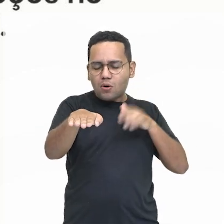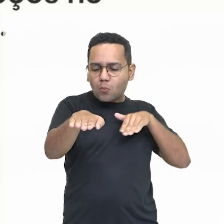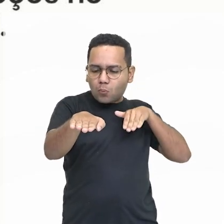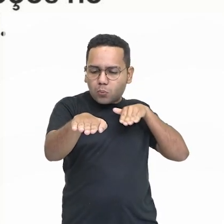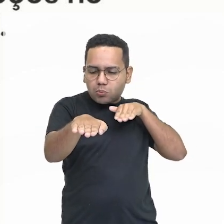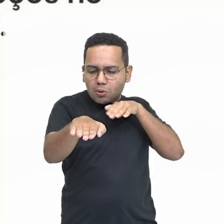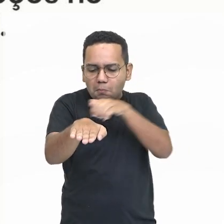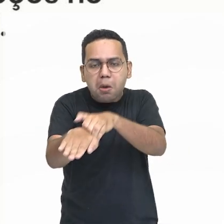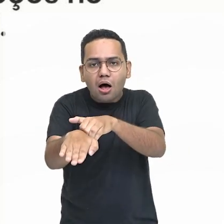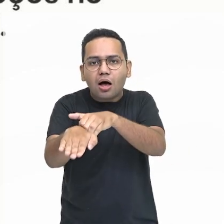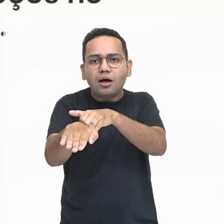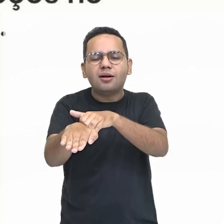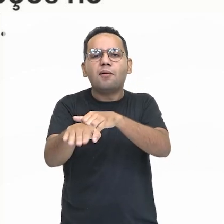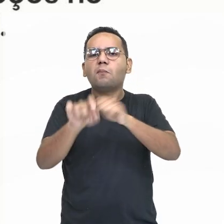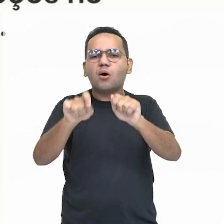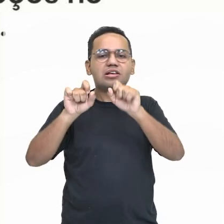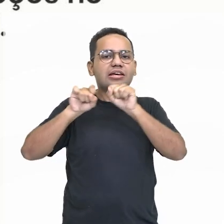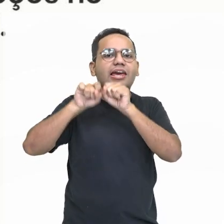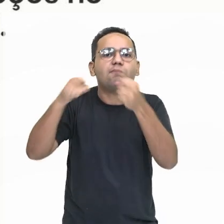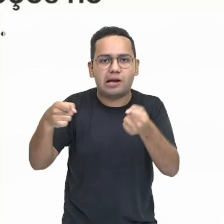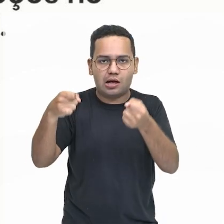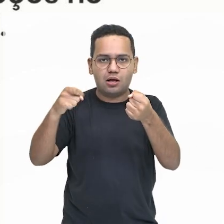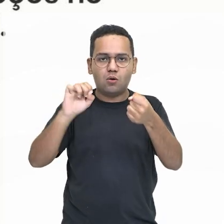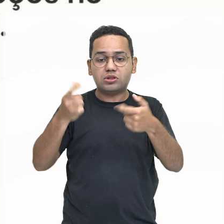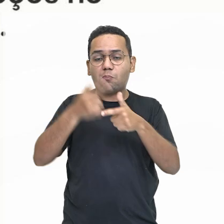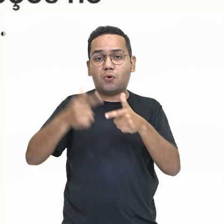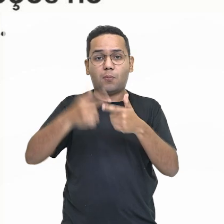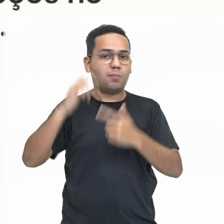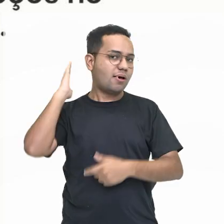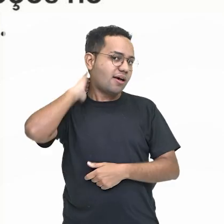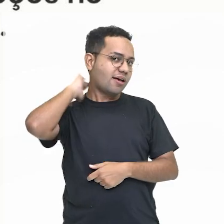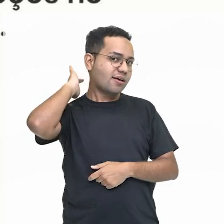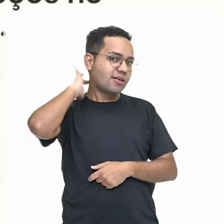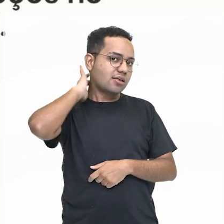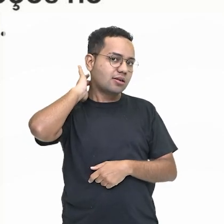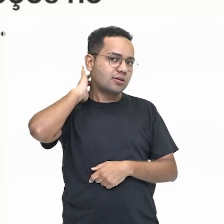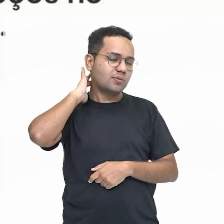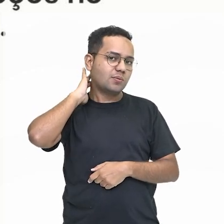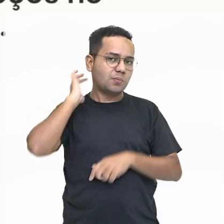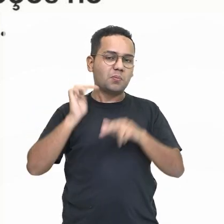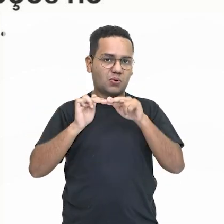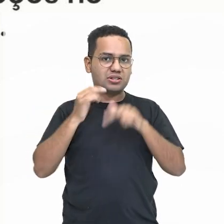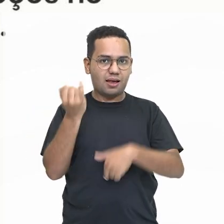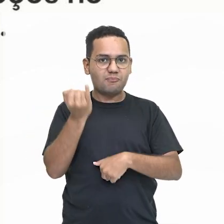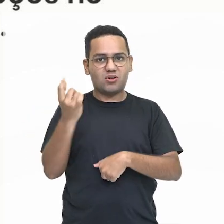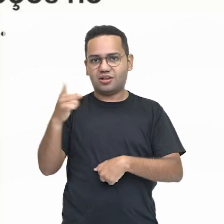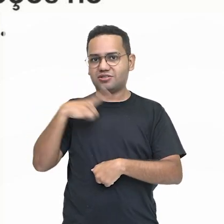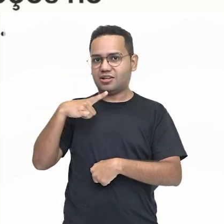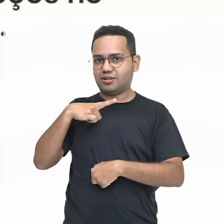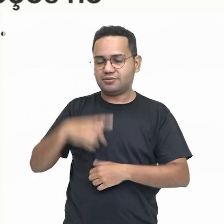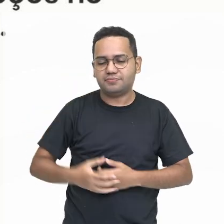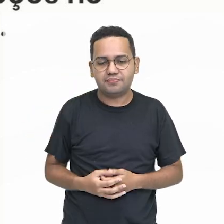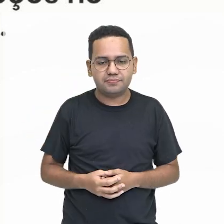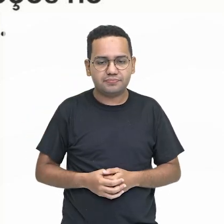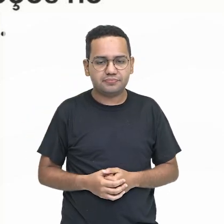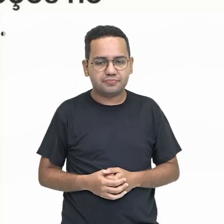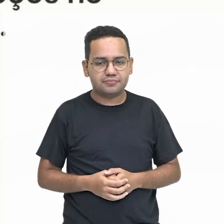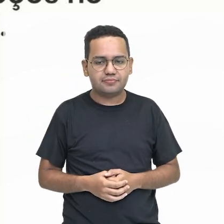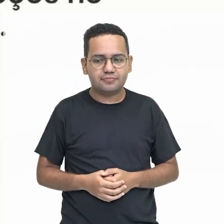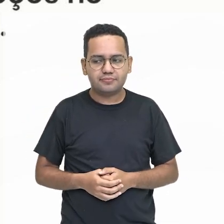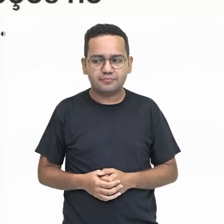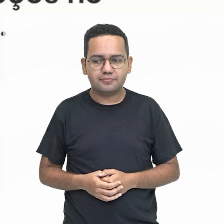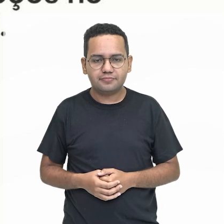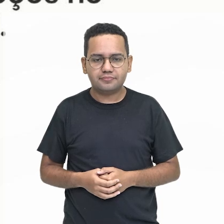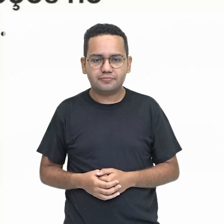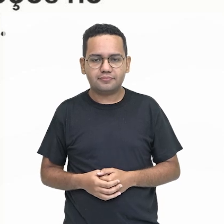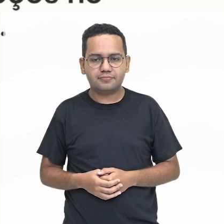não tivéssemos aí esses encostos, ou esse encosto da cabeça. Então, vejam, a primeira aplicabilidade das